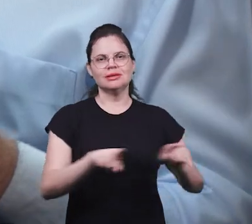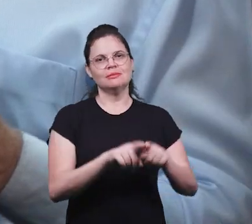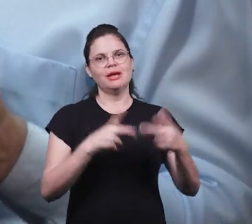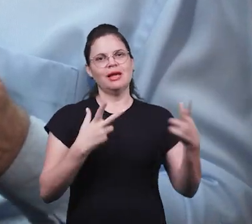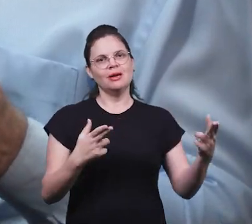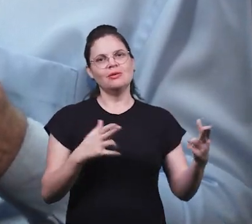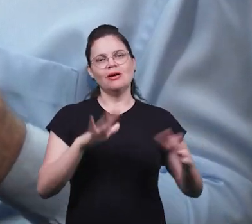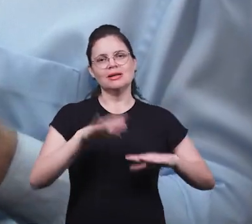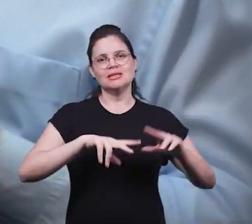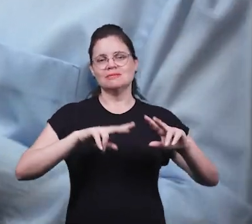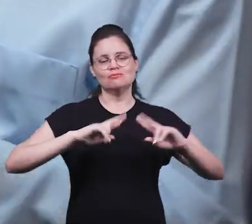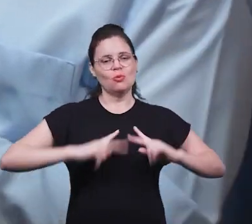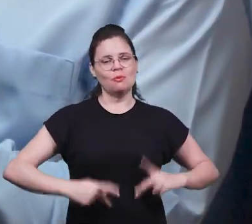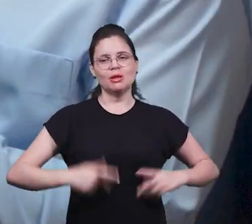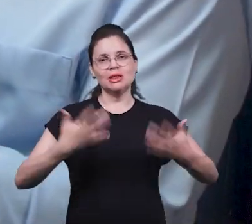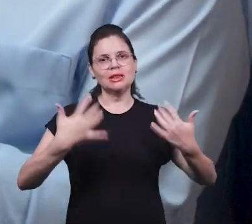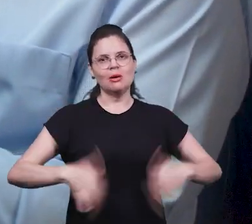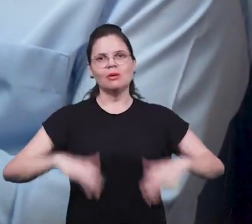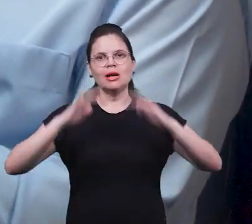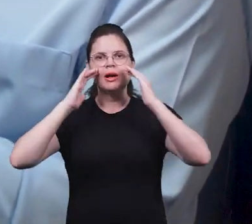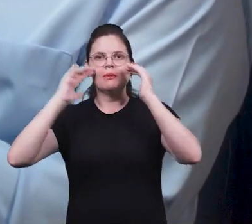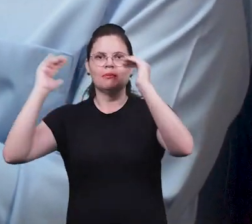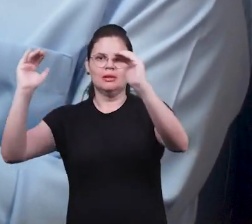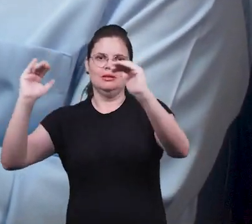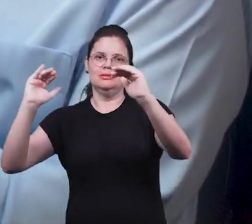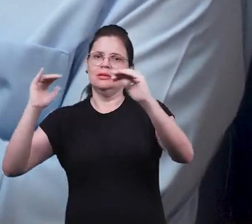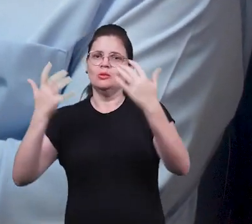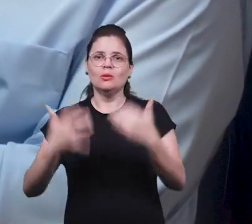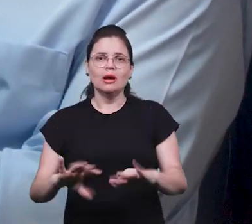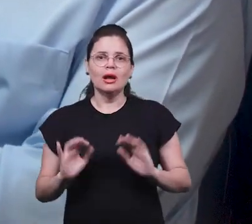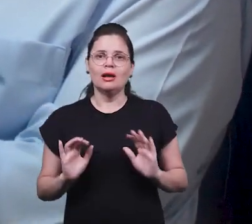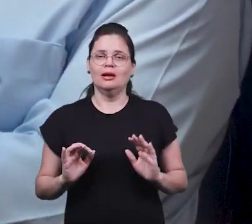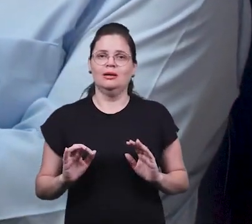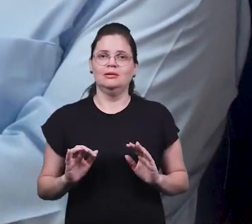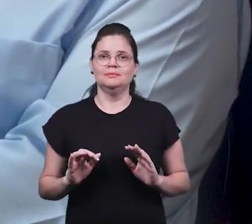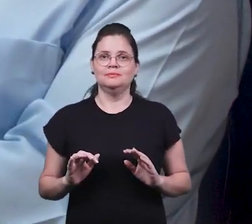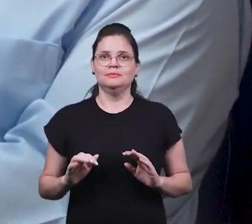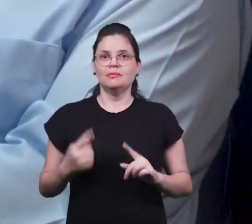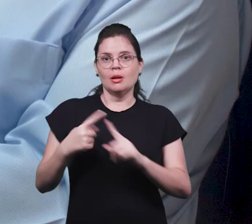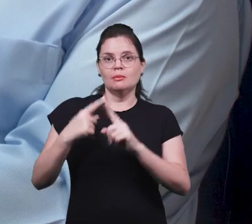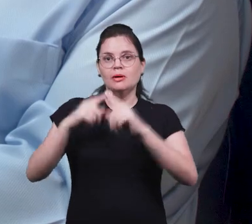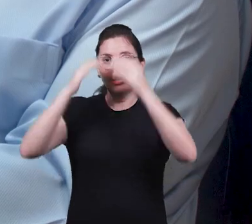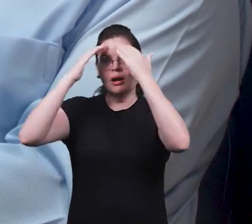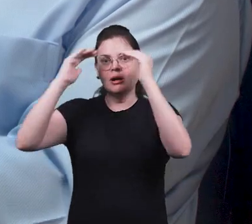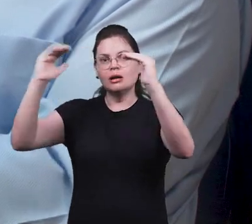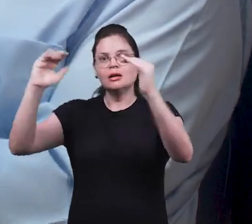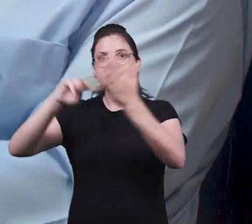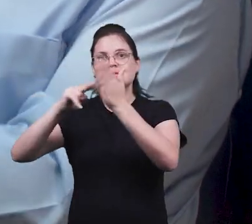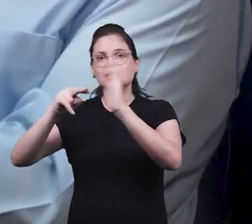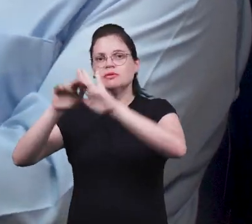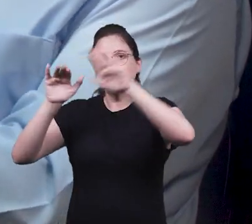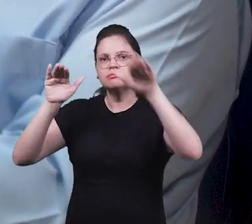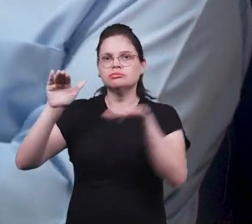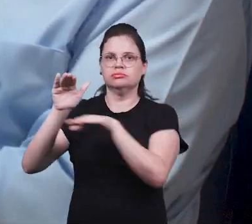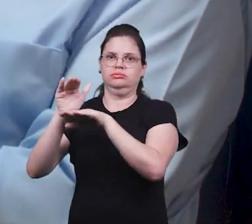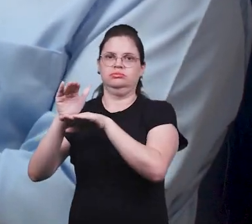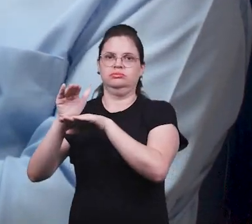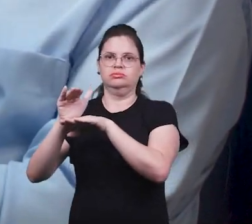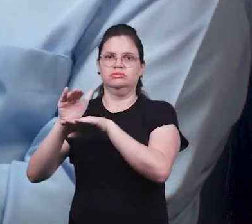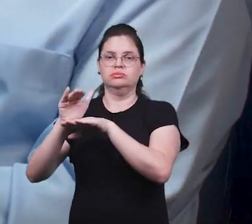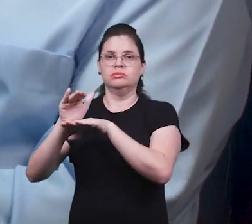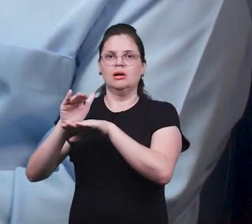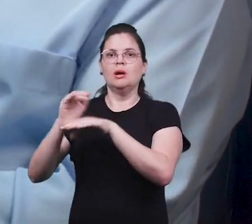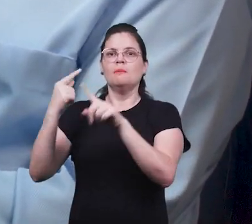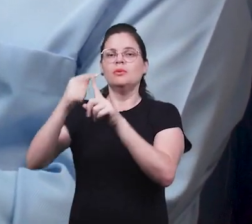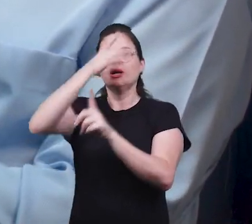assim. A obediência, ela significa submissão. Submissão ao Espírito Santo. O